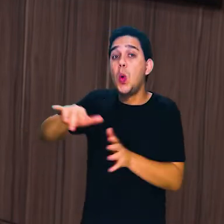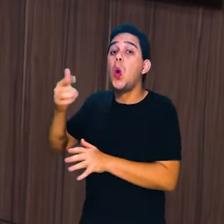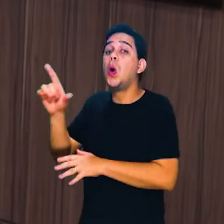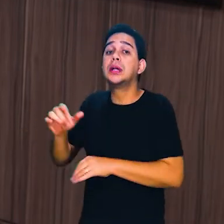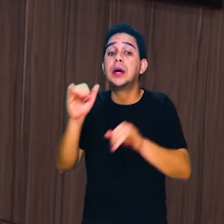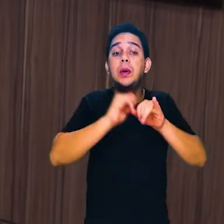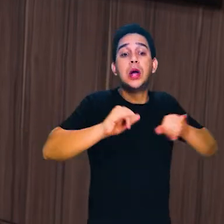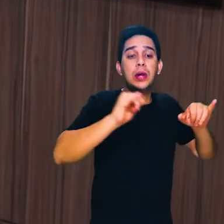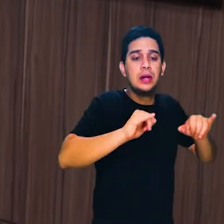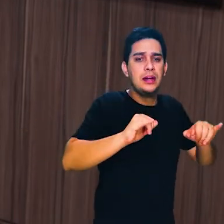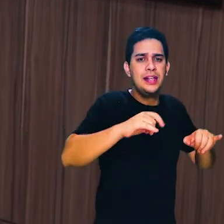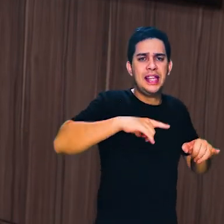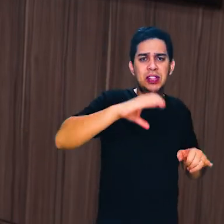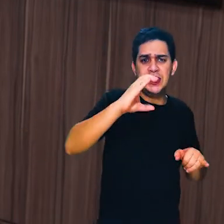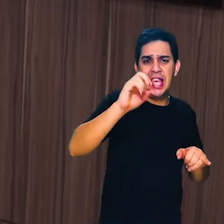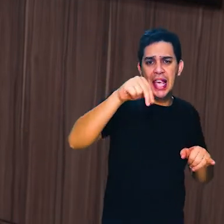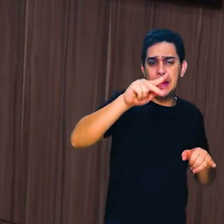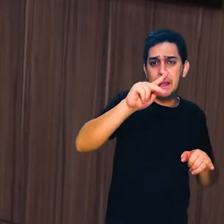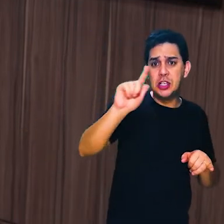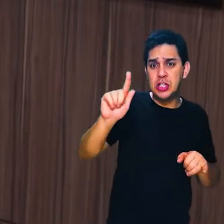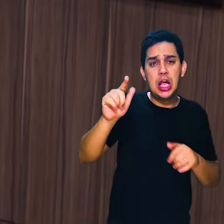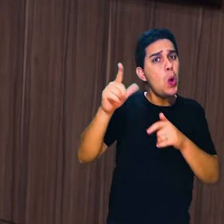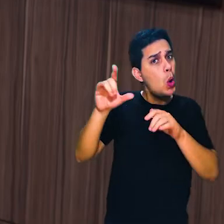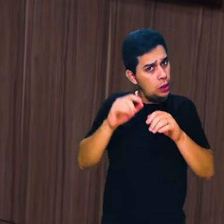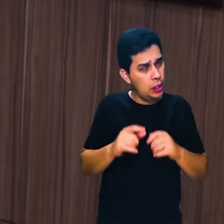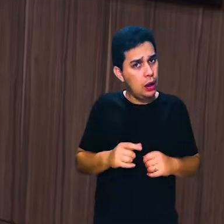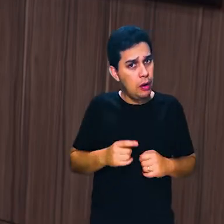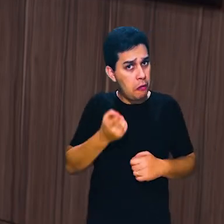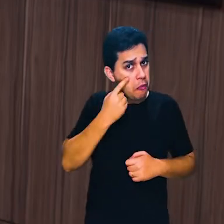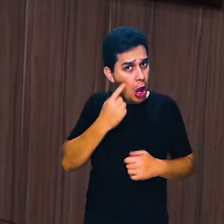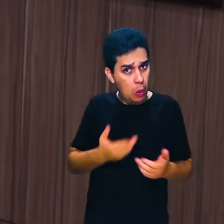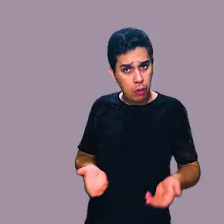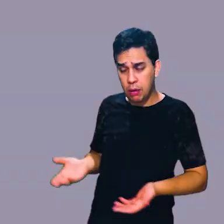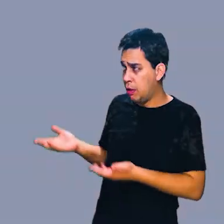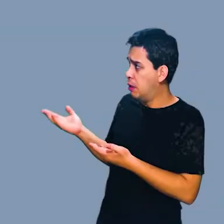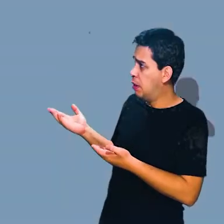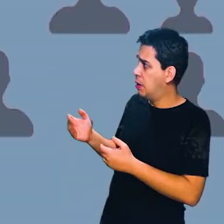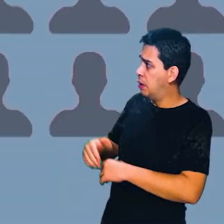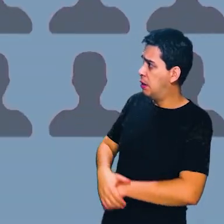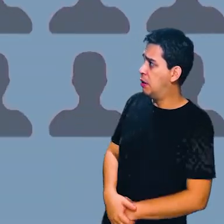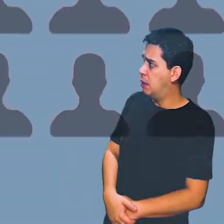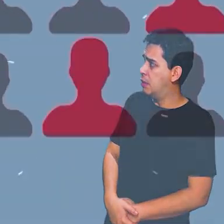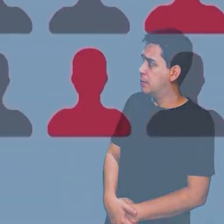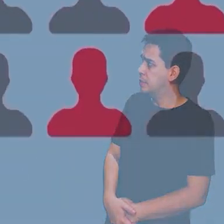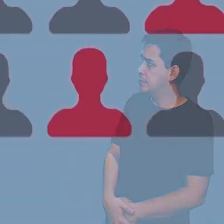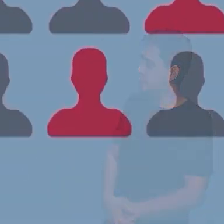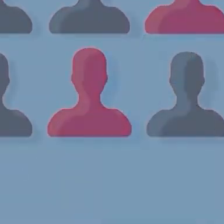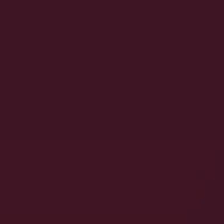Gerais, o CNPG. Assista no quadro MPRJ nas redes.